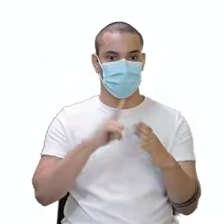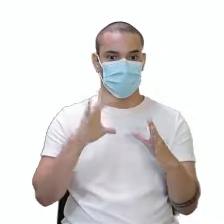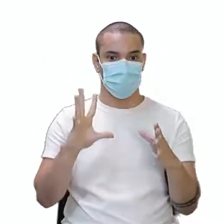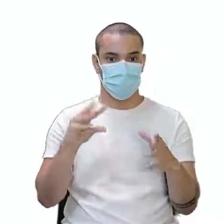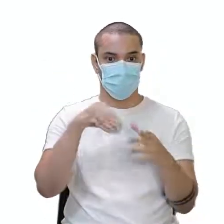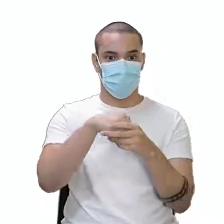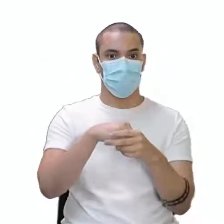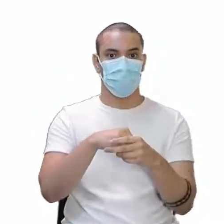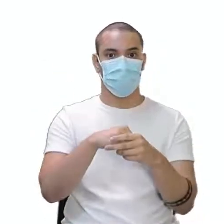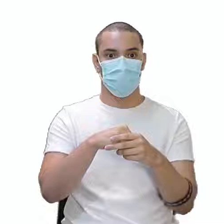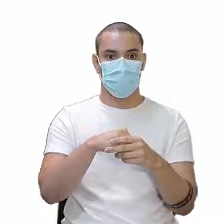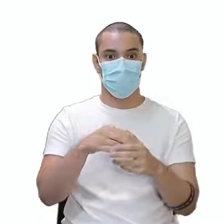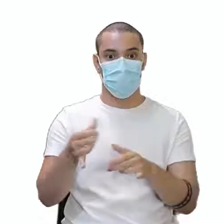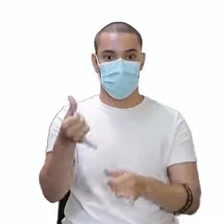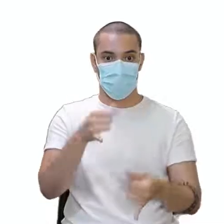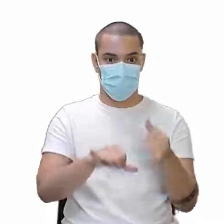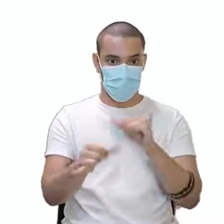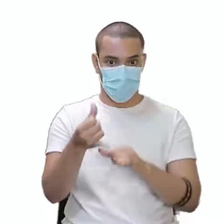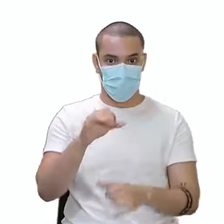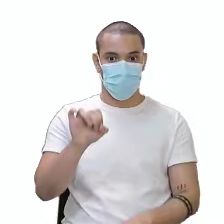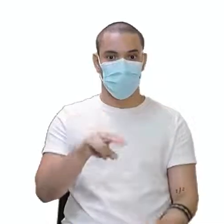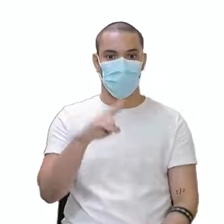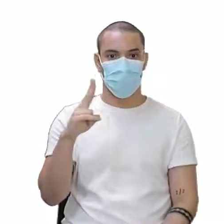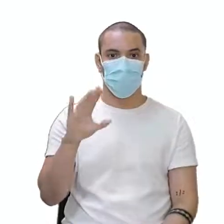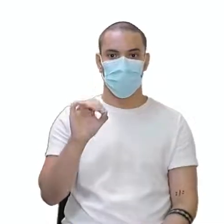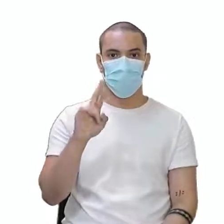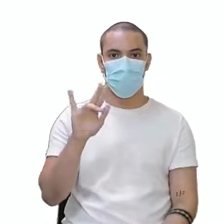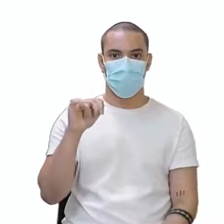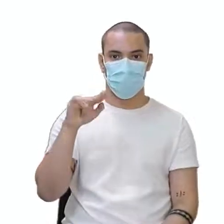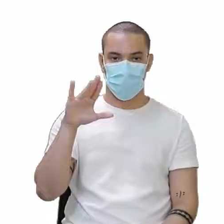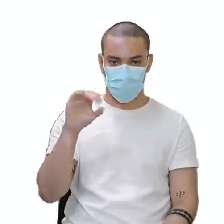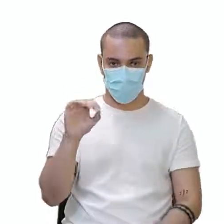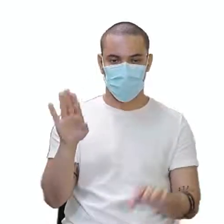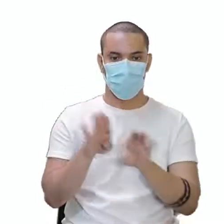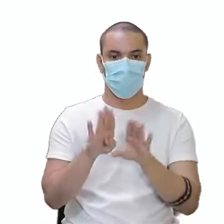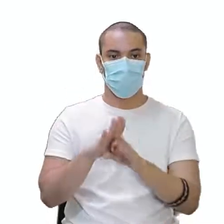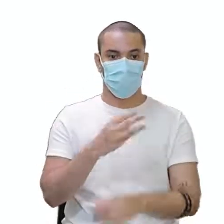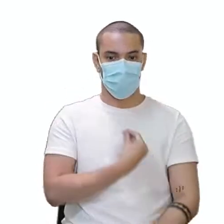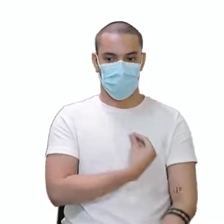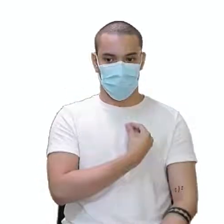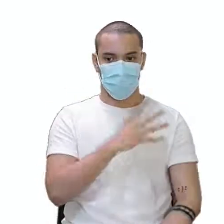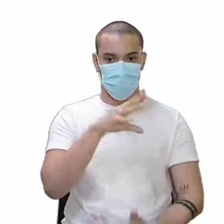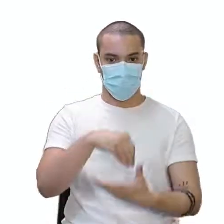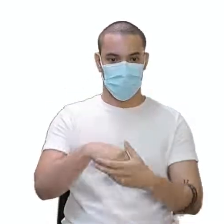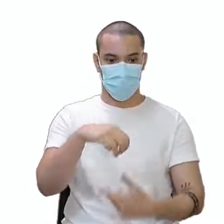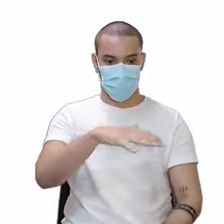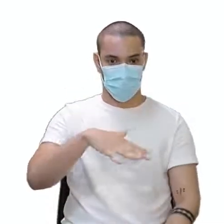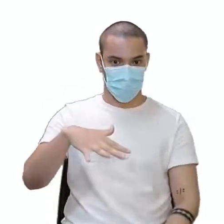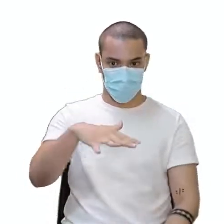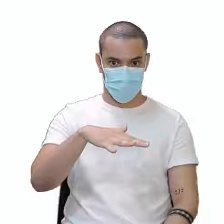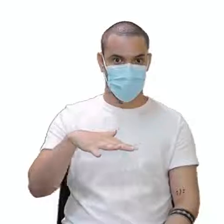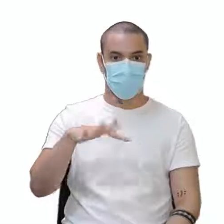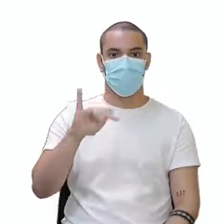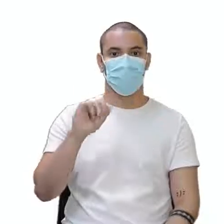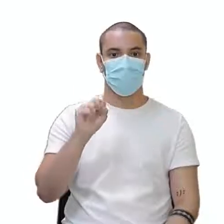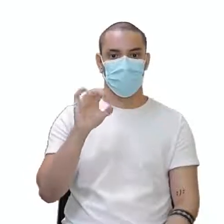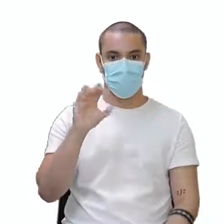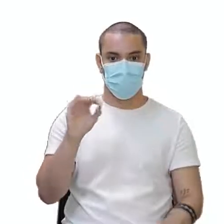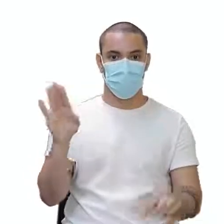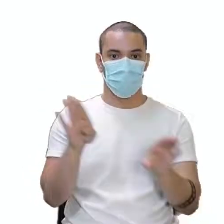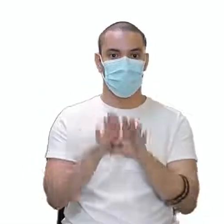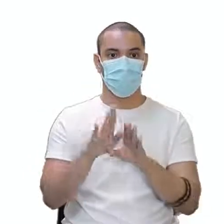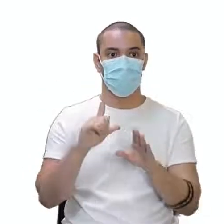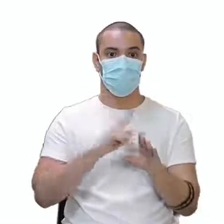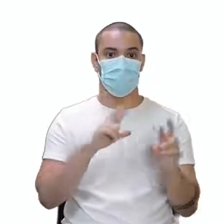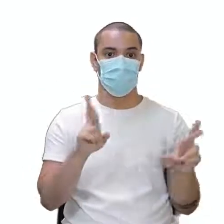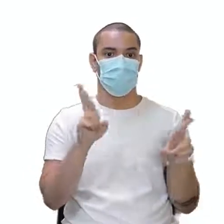o corpo químico, ou o corpo orgânico, na verdade, né? Vão estar presentes no ambiente físico e vão ter